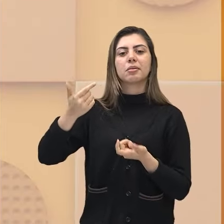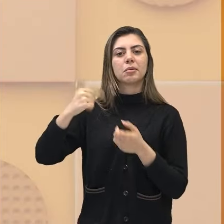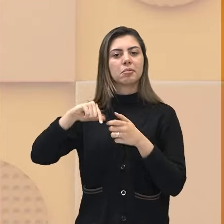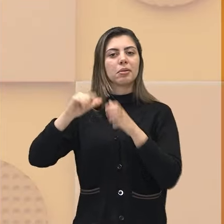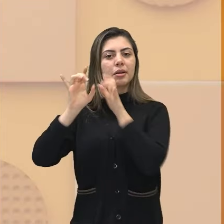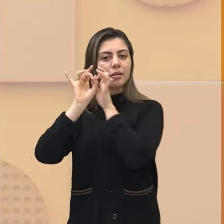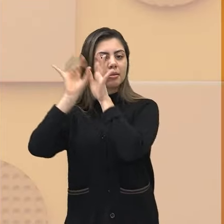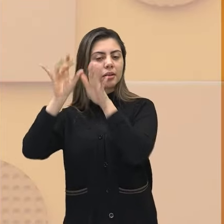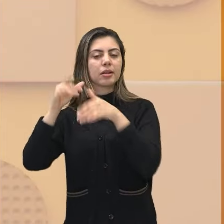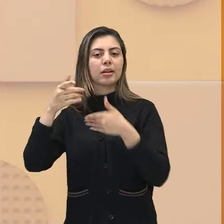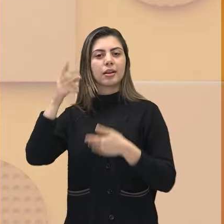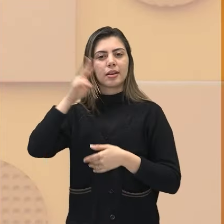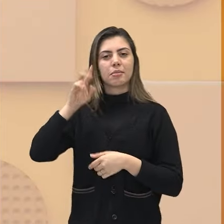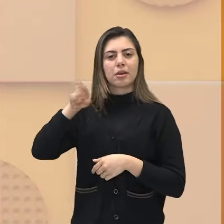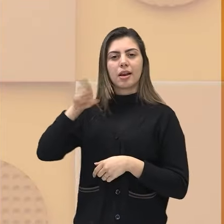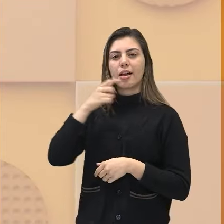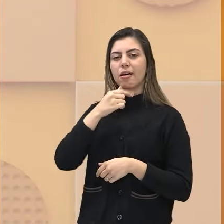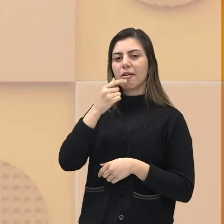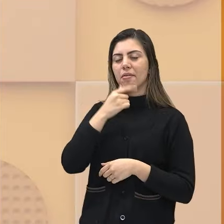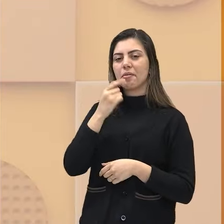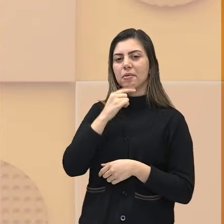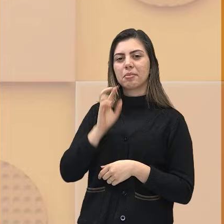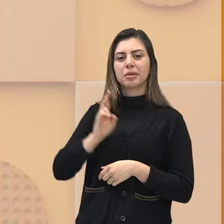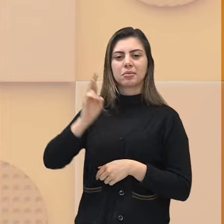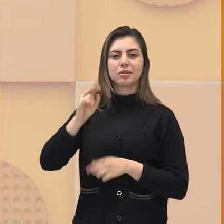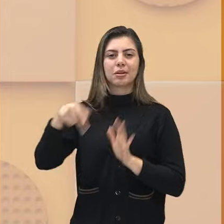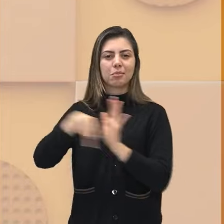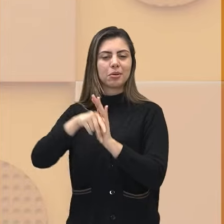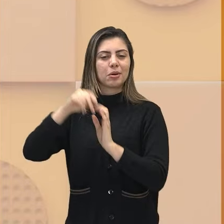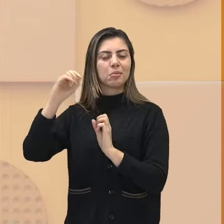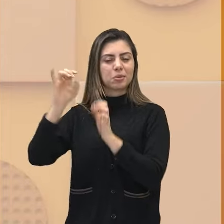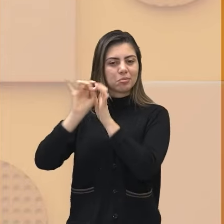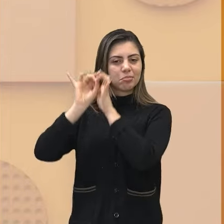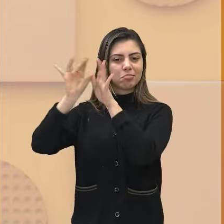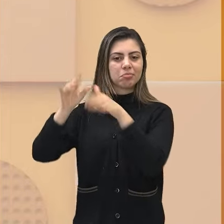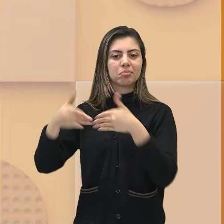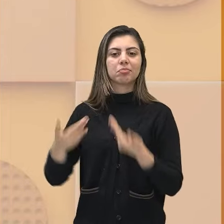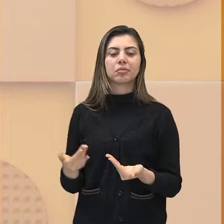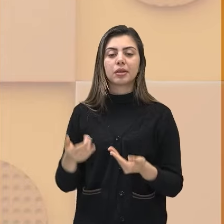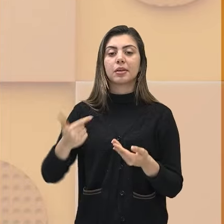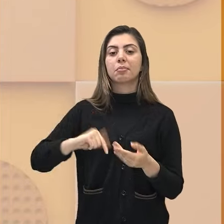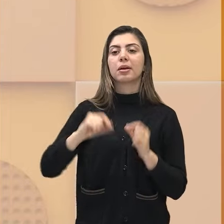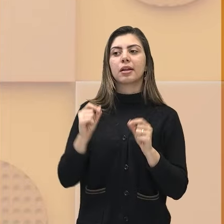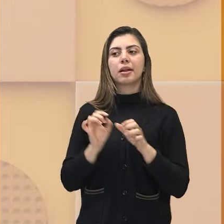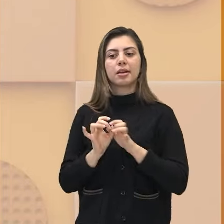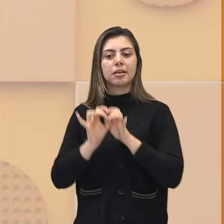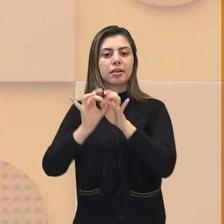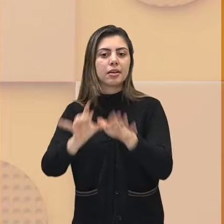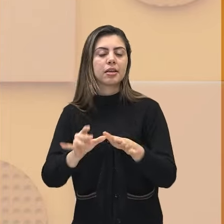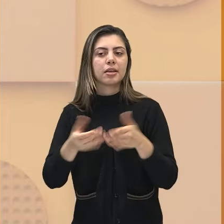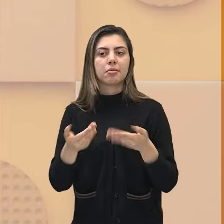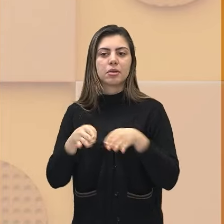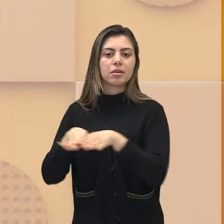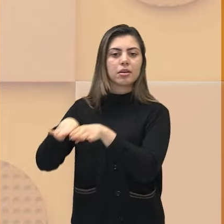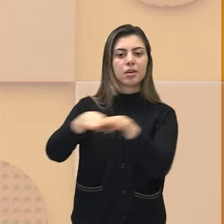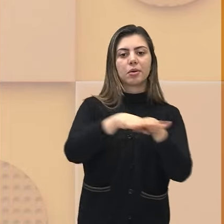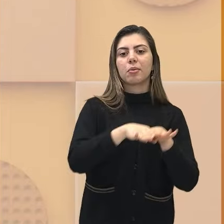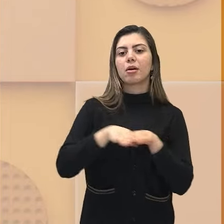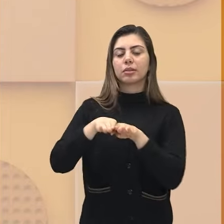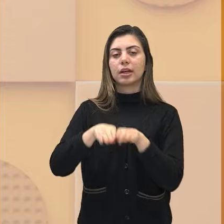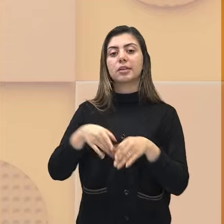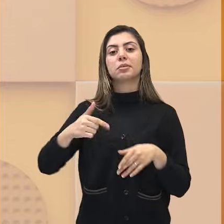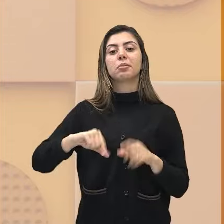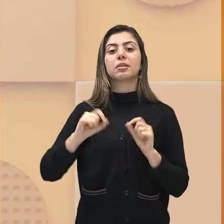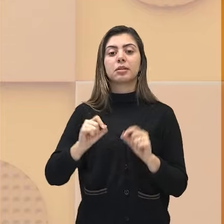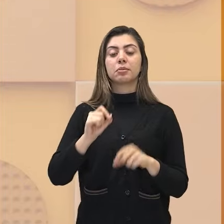direitos individuais, direito à propriedade privada e também a questão da não interferência do Estado. Se é liberal, o Estado não pode, no